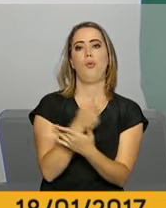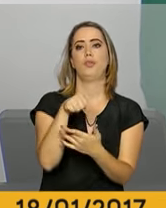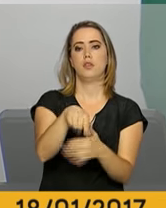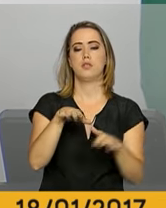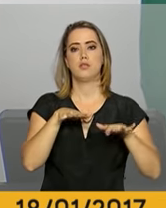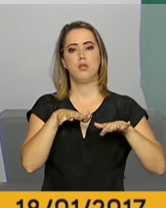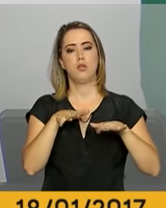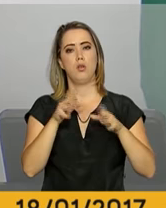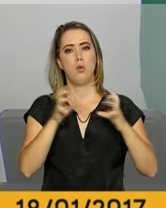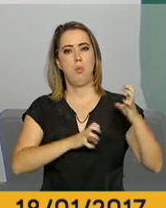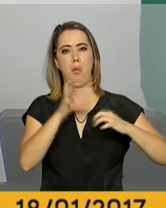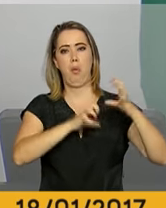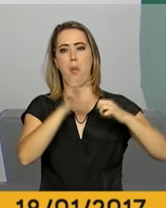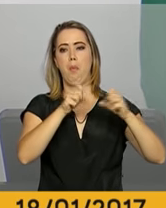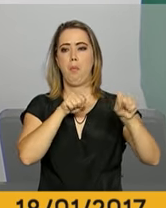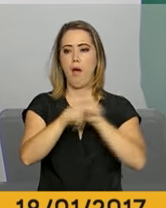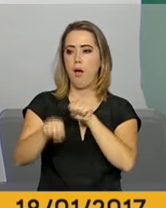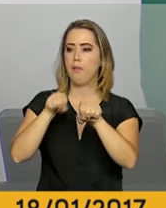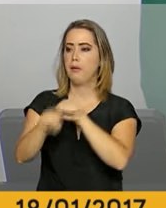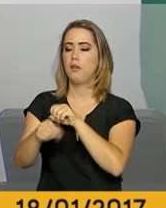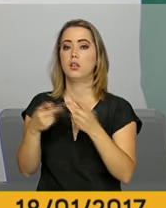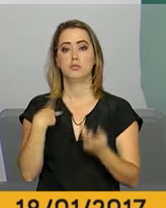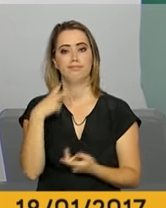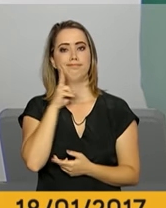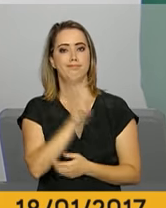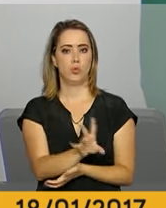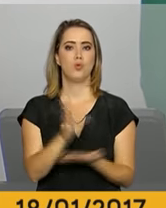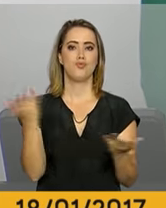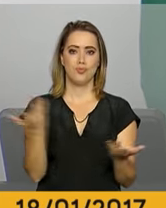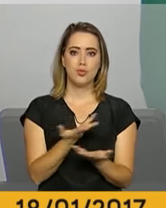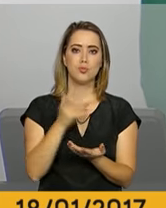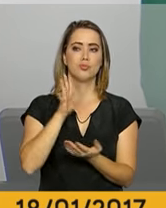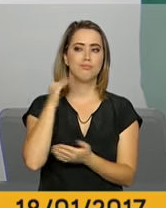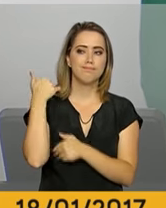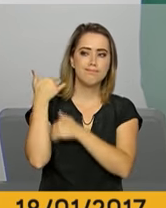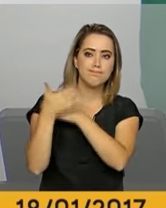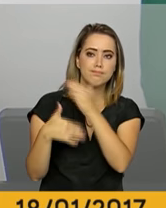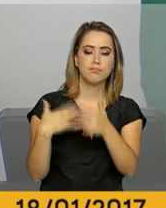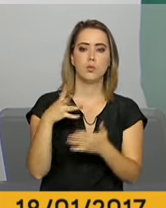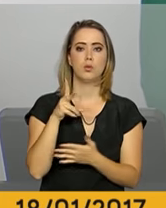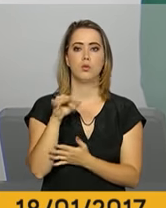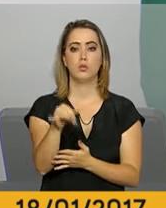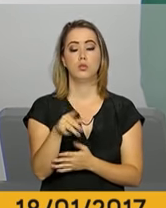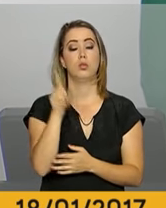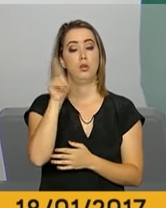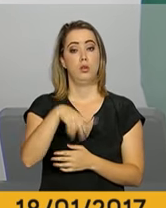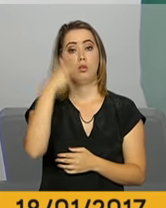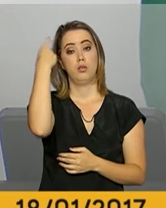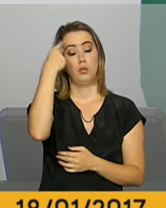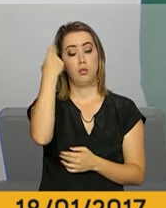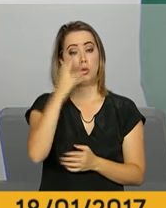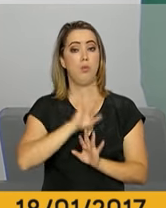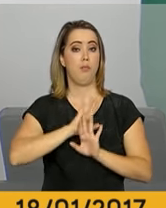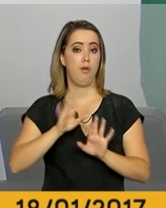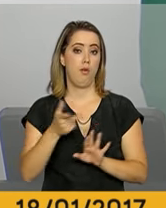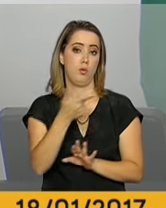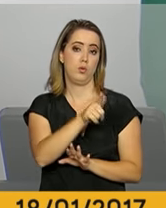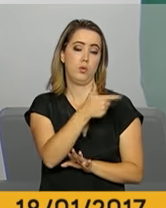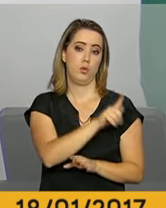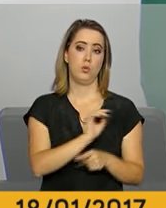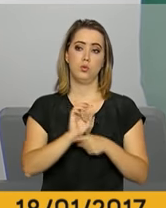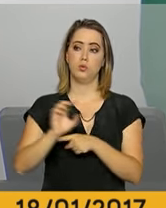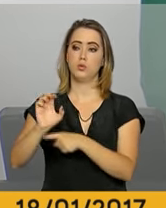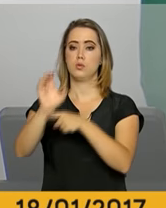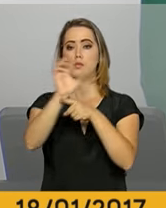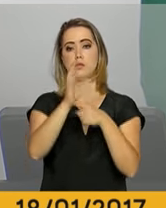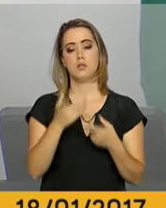verificaram esses dramas terríveis que nós temos verificado nos últimos dias. É natural que os outros